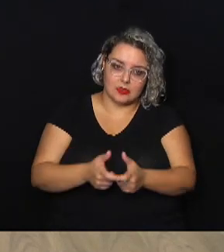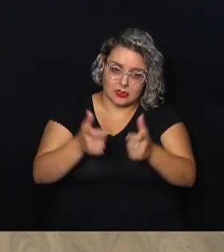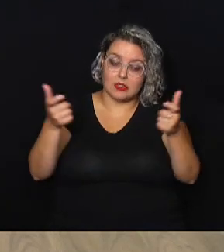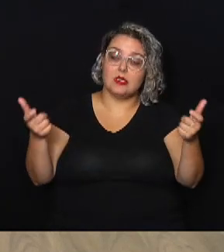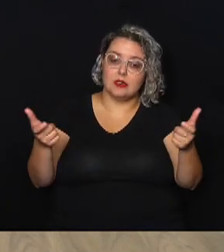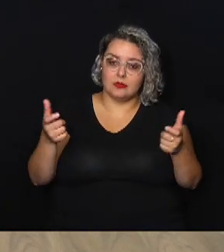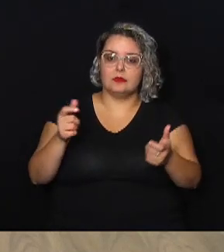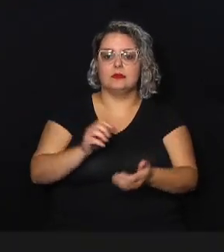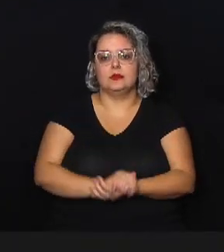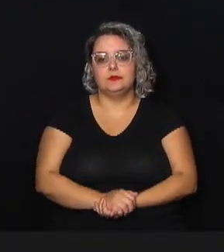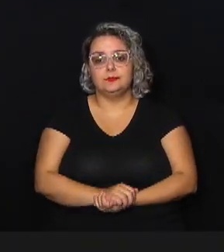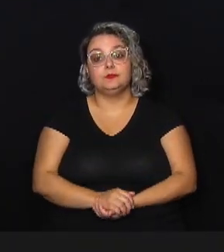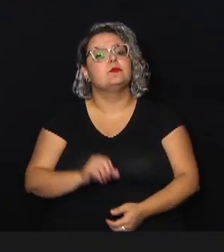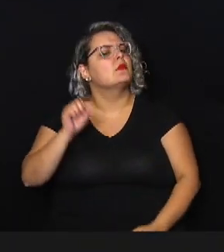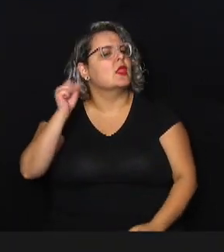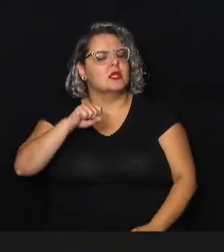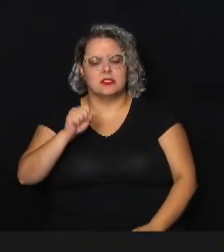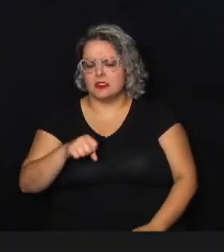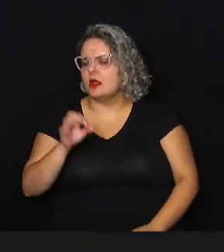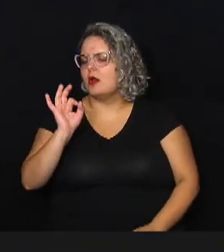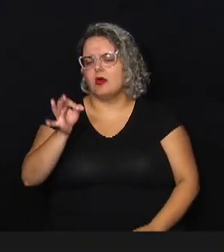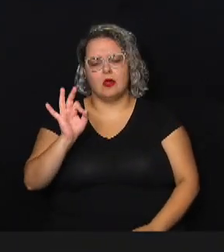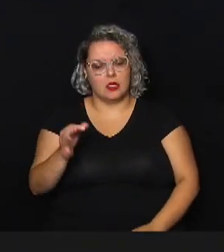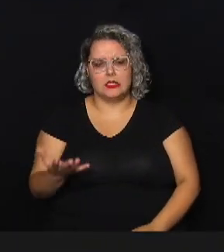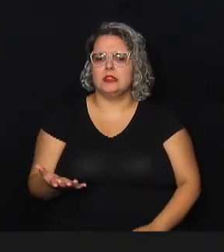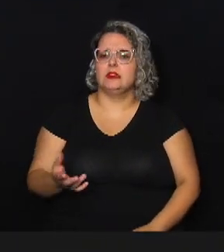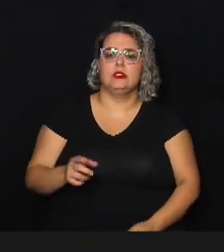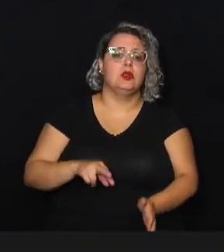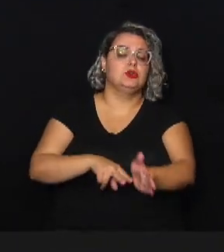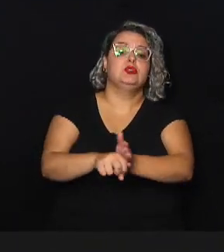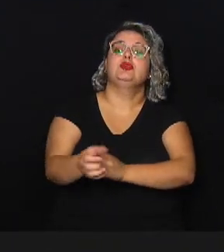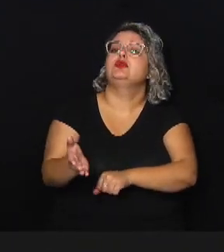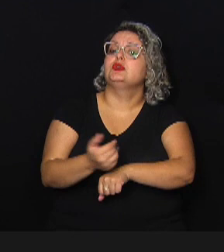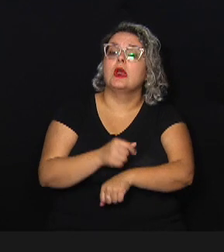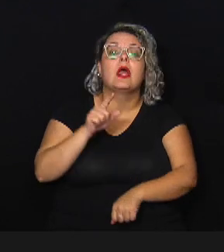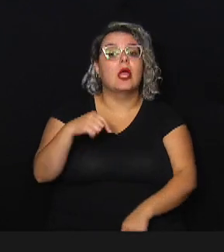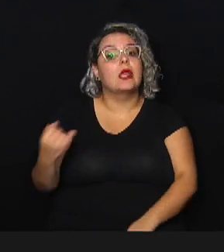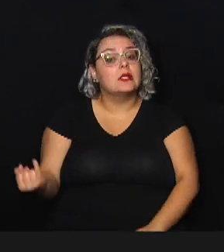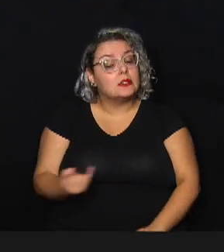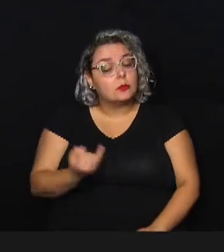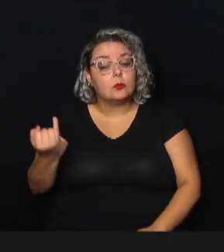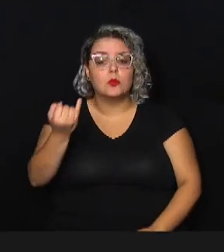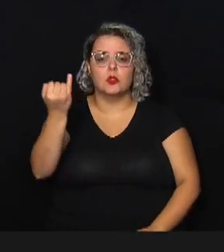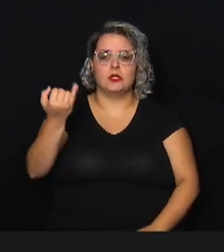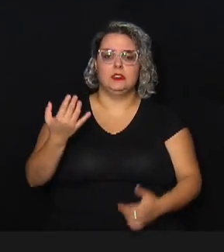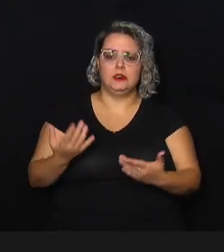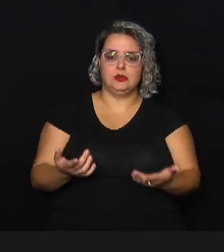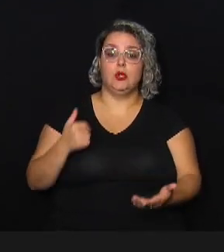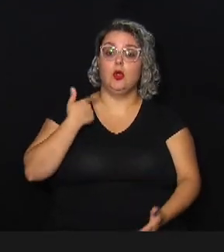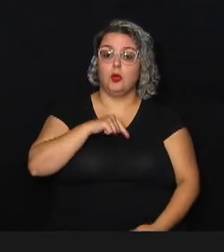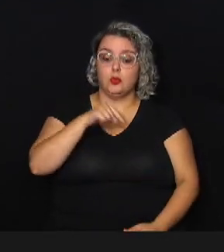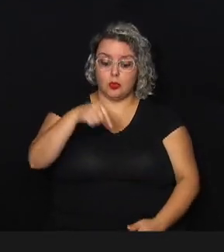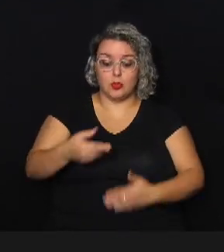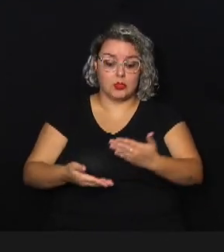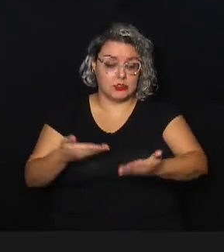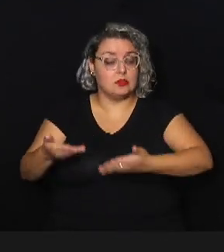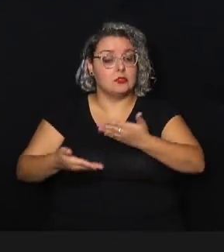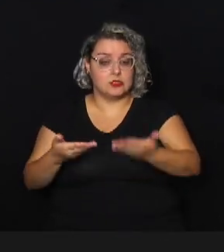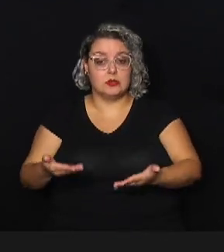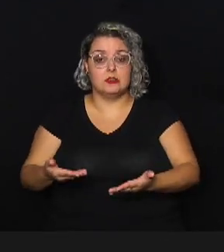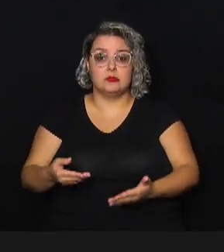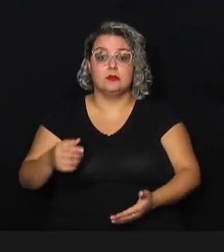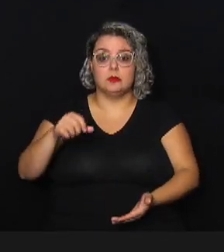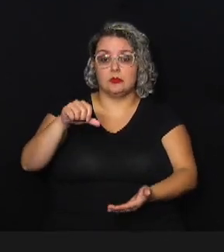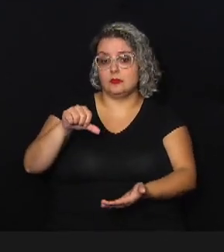né? Sim, com certeza. Diagnóstico precoce é fundamental. Tá? Aqui no nosso serviço, tanto no